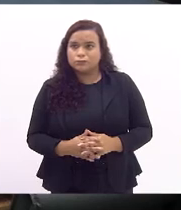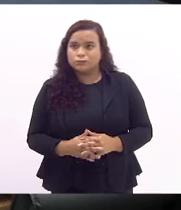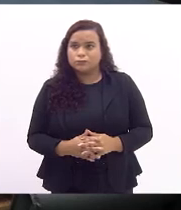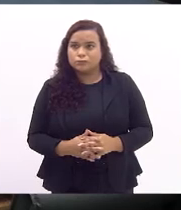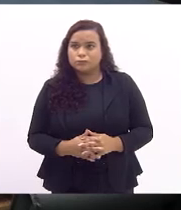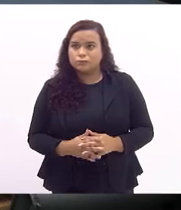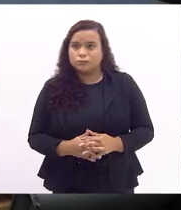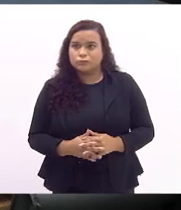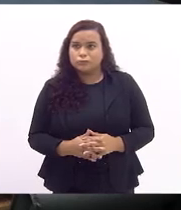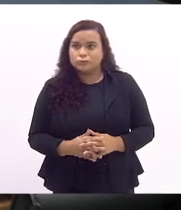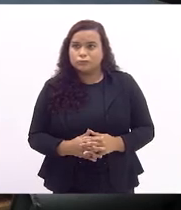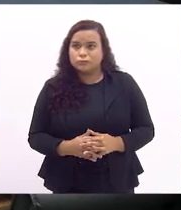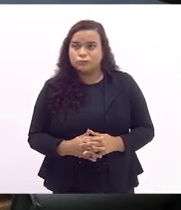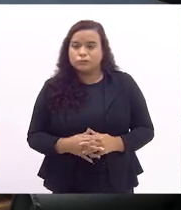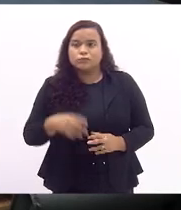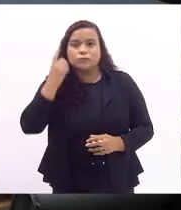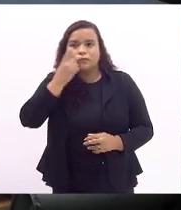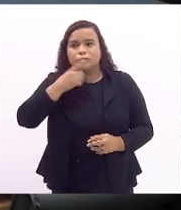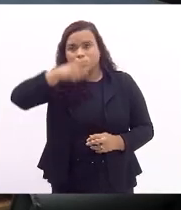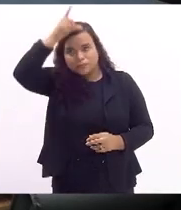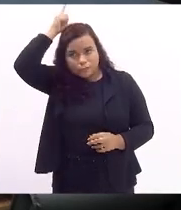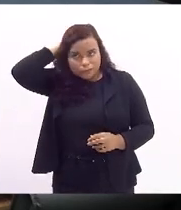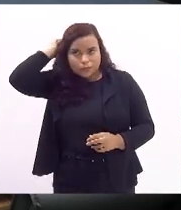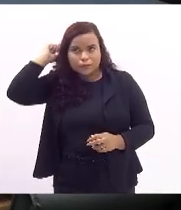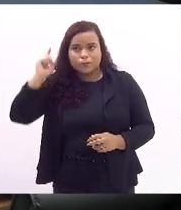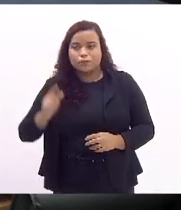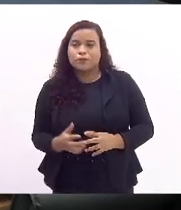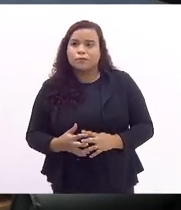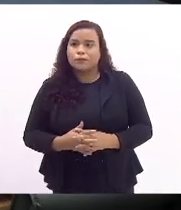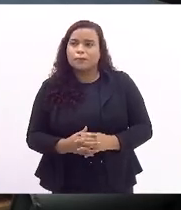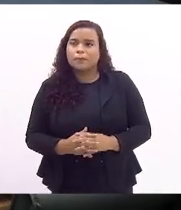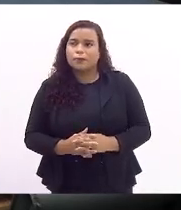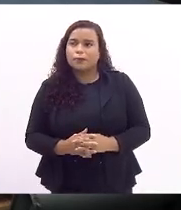o Deputado Luiz Paulo